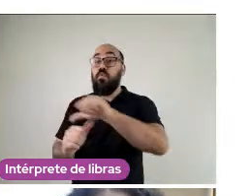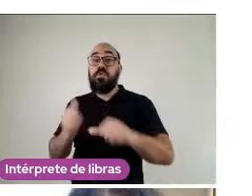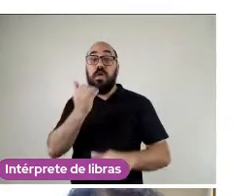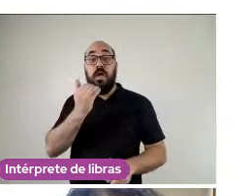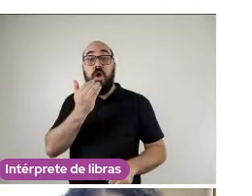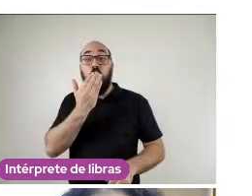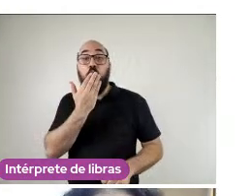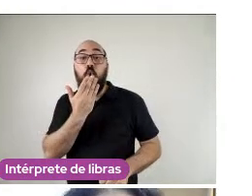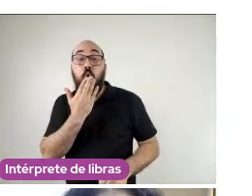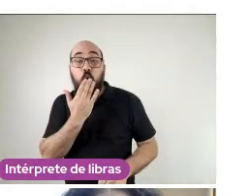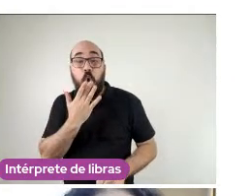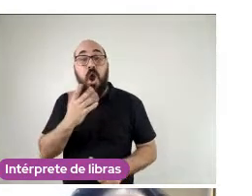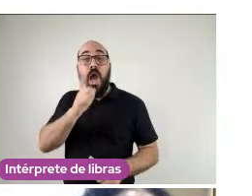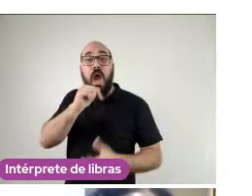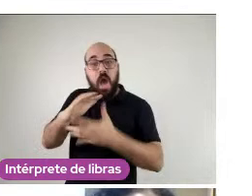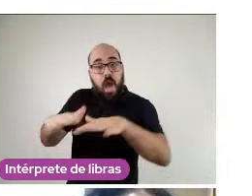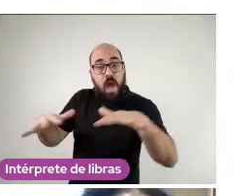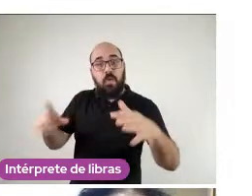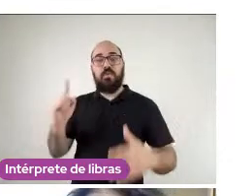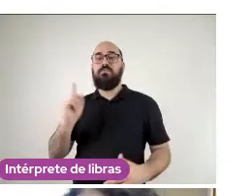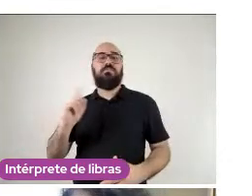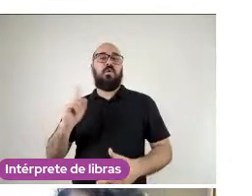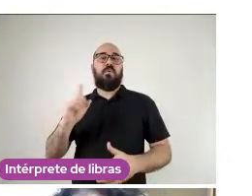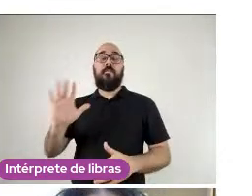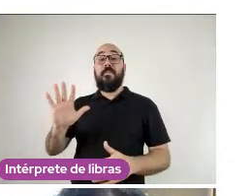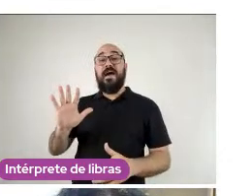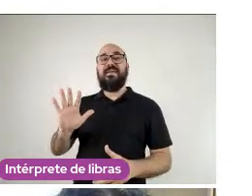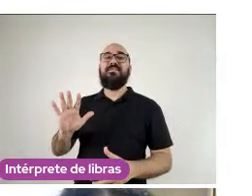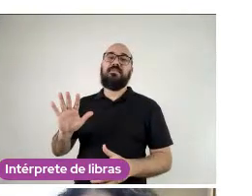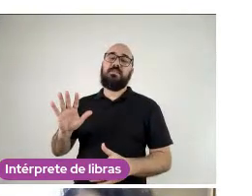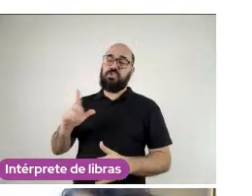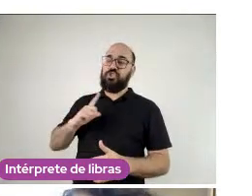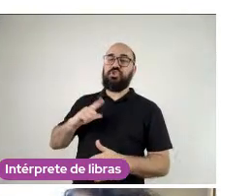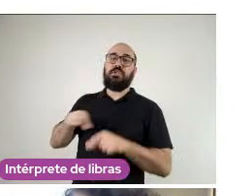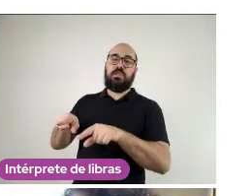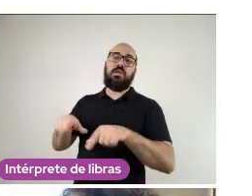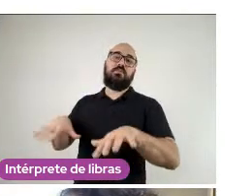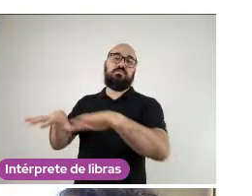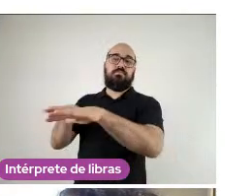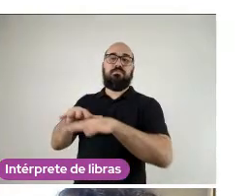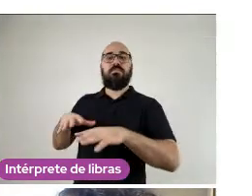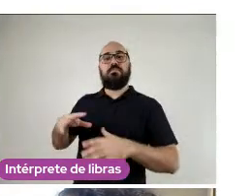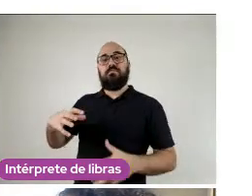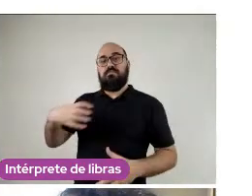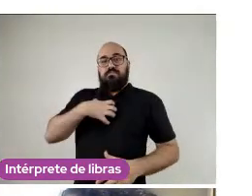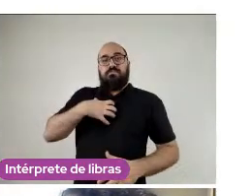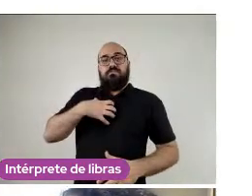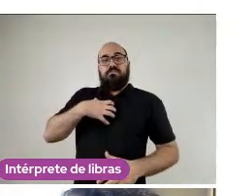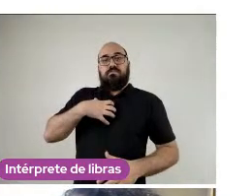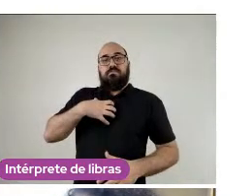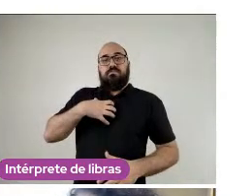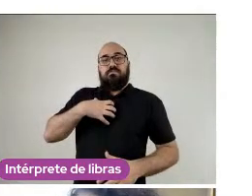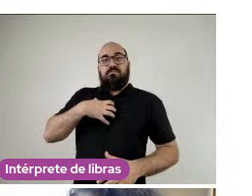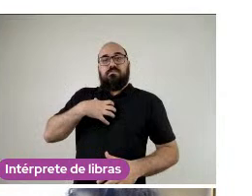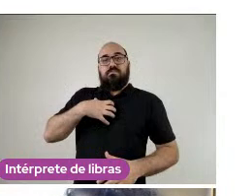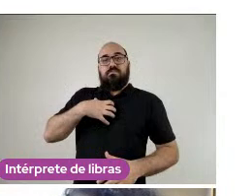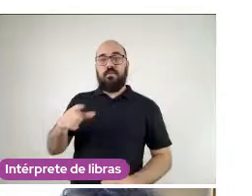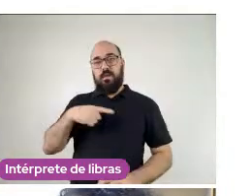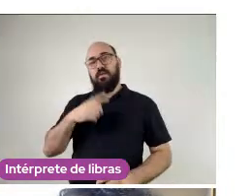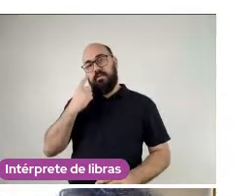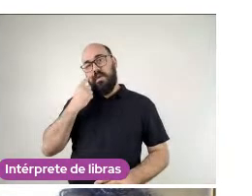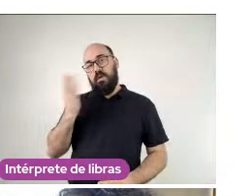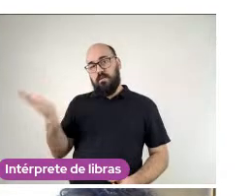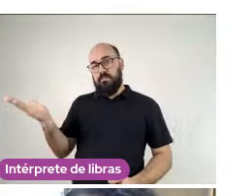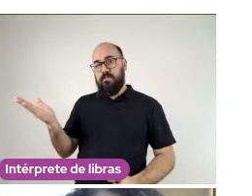aquele aumento, apesar de ser pequeno, já é suficiente para ter um efeito. Então, por exemplo, aqui a gente tem um efeito, o exemplo das cultivo de